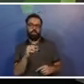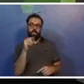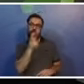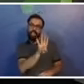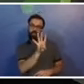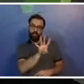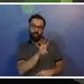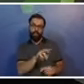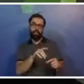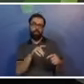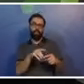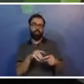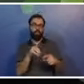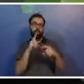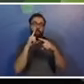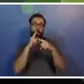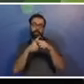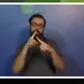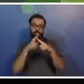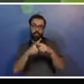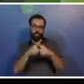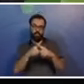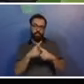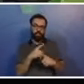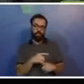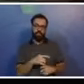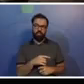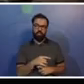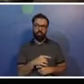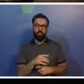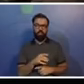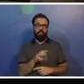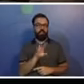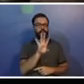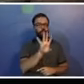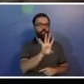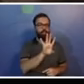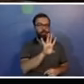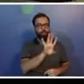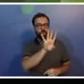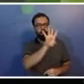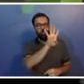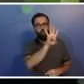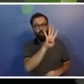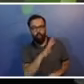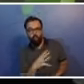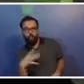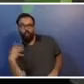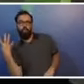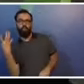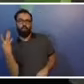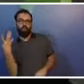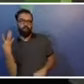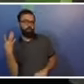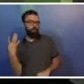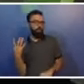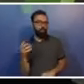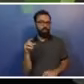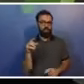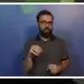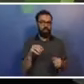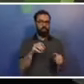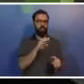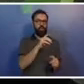D. Quando eu vou para o outro lado do igual, eu tenho que inverter a operação. Então, se ele estava